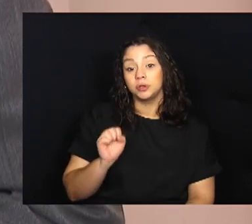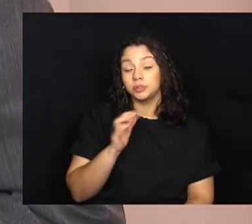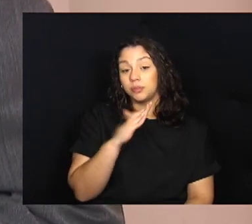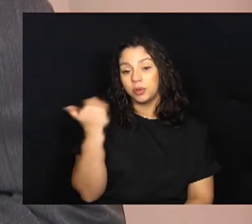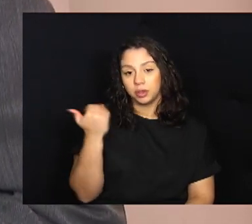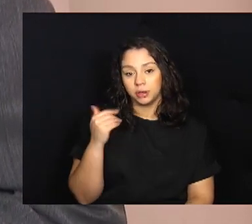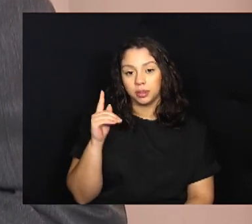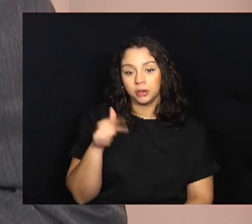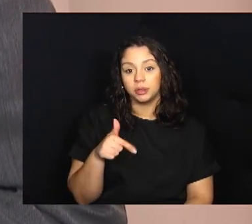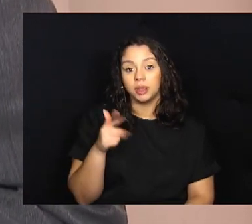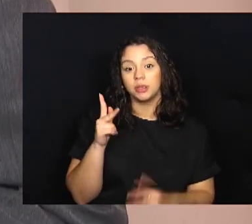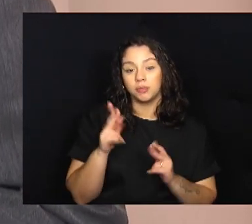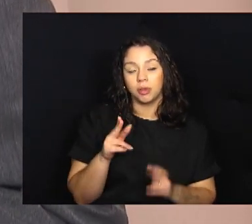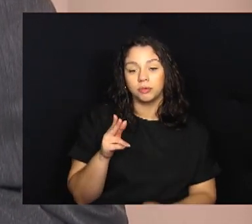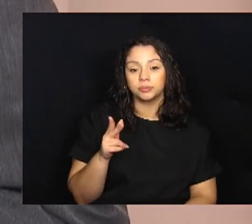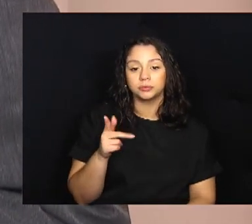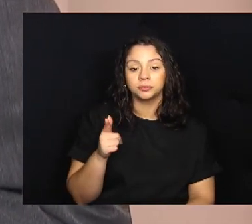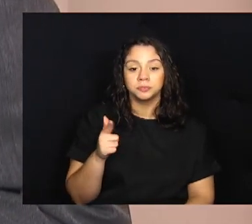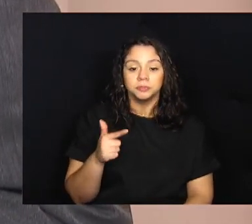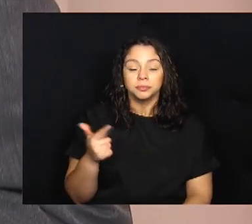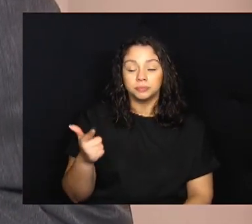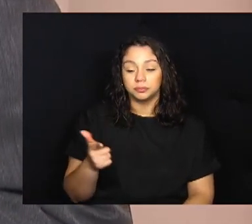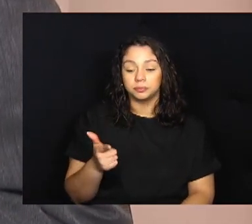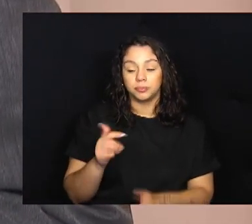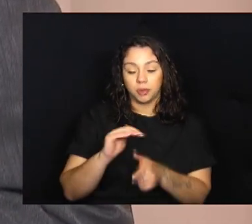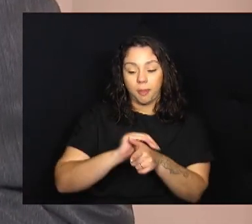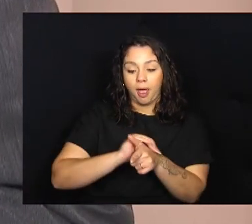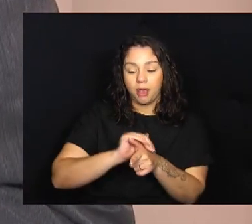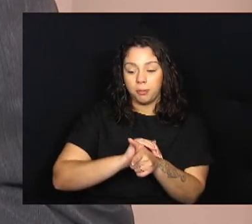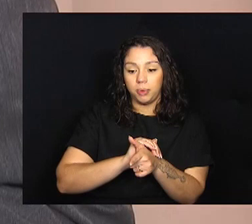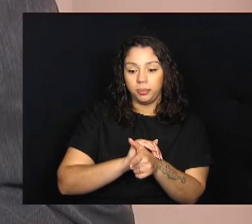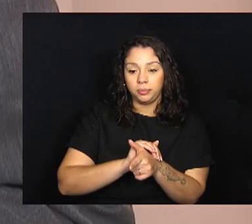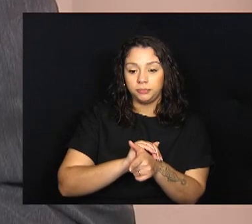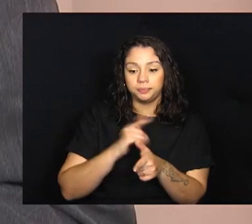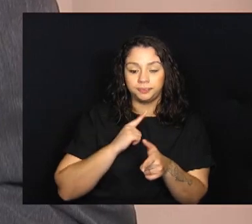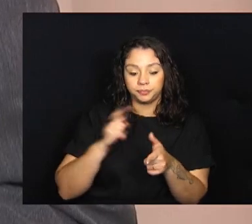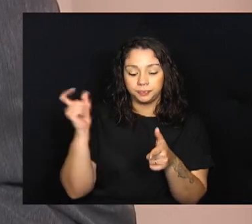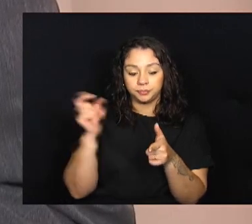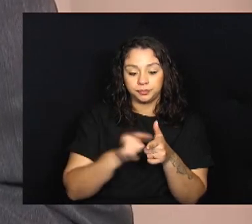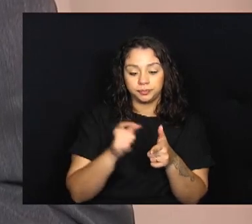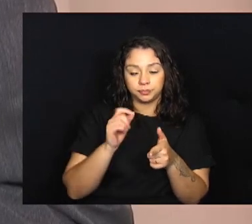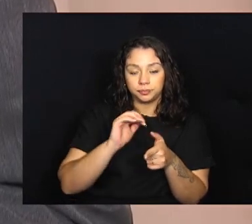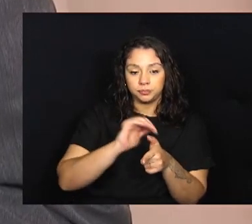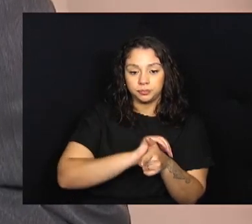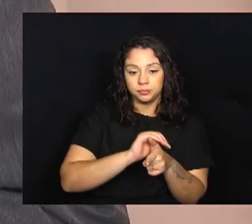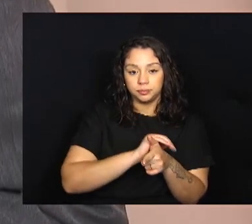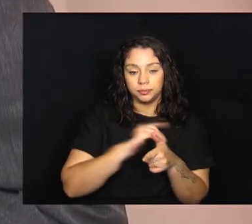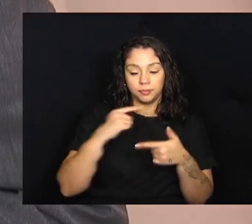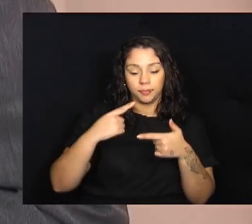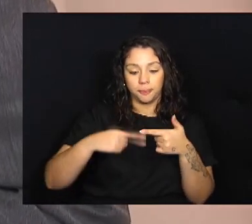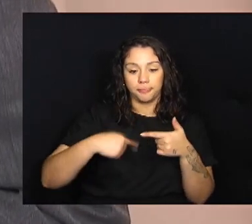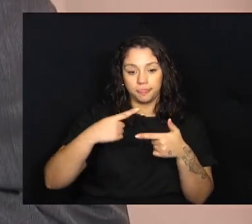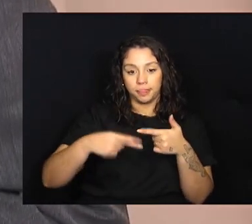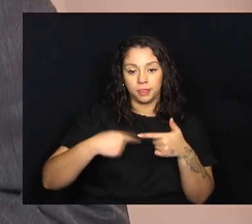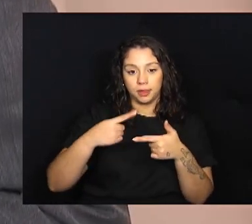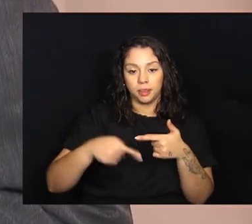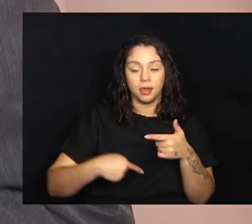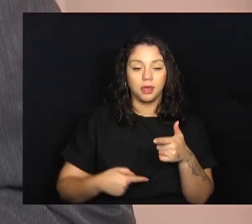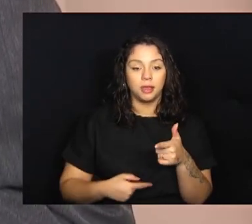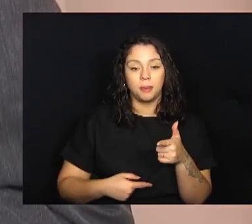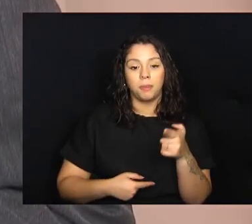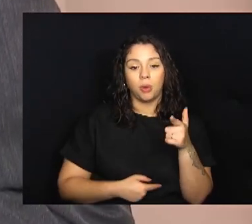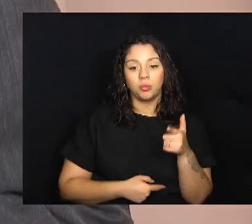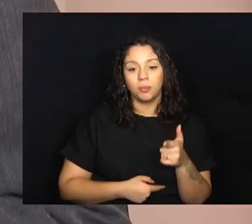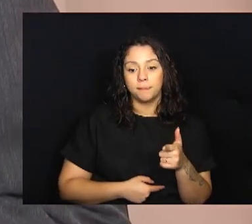brincar de roleta russa. Pegar uma arma, colocar lá um projétil, deixar o tambor sem o projétil em alguns locais e brincar de roleta